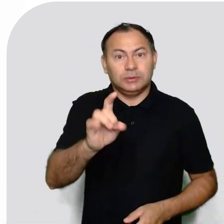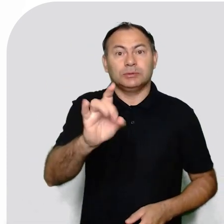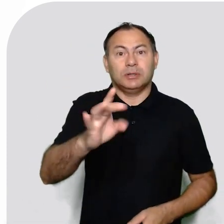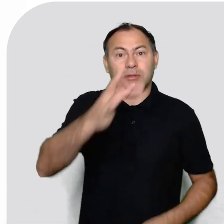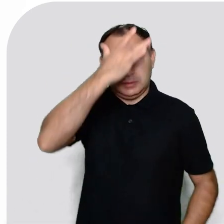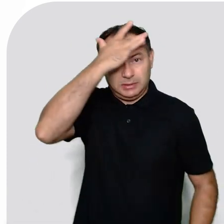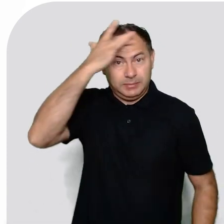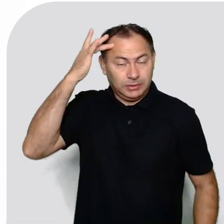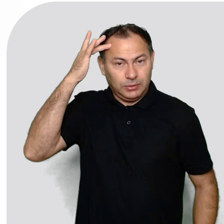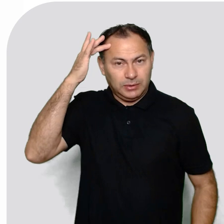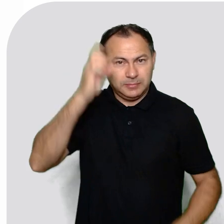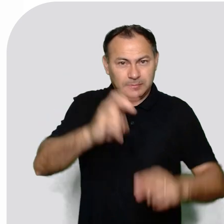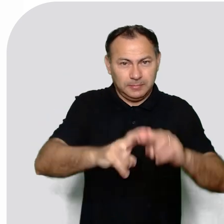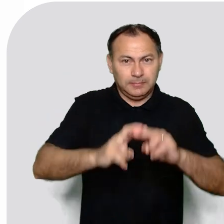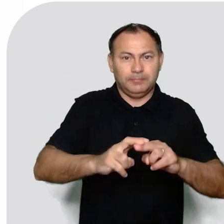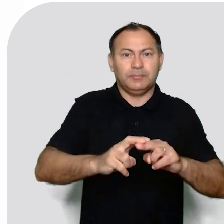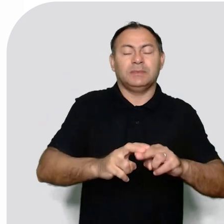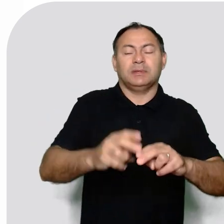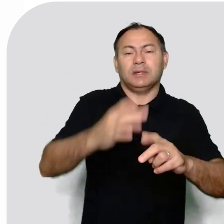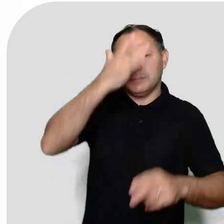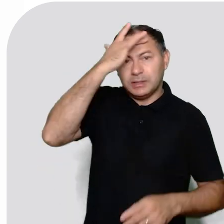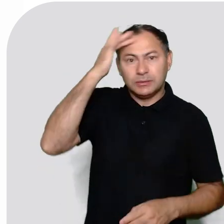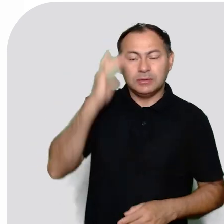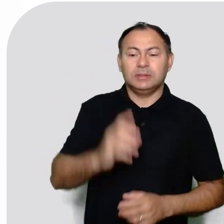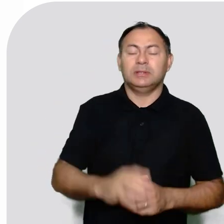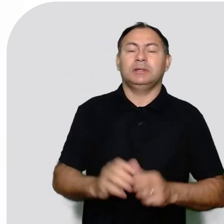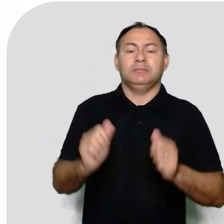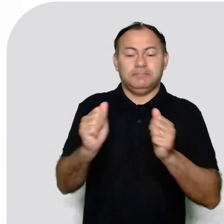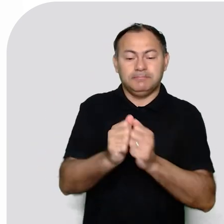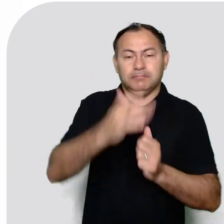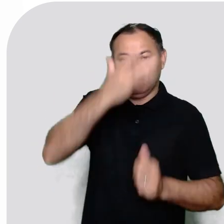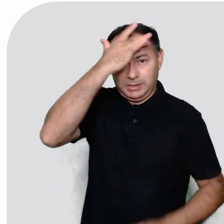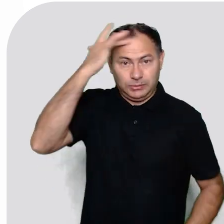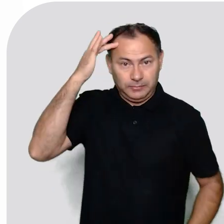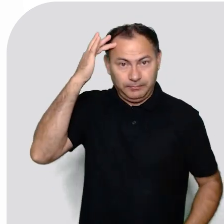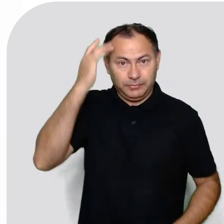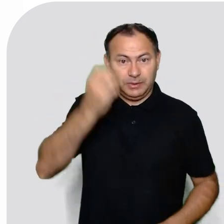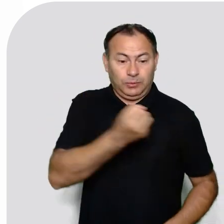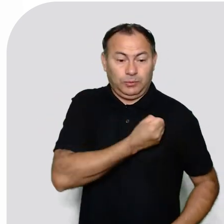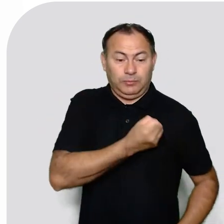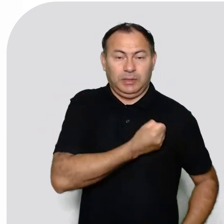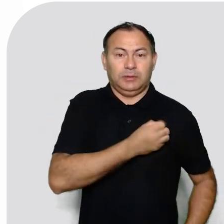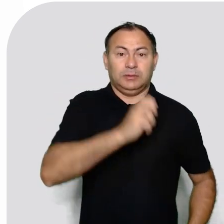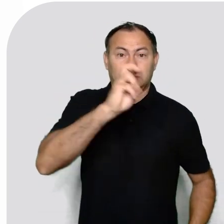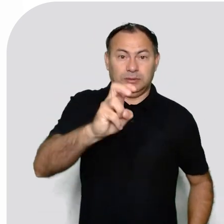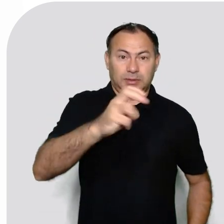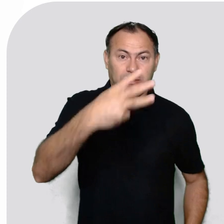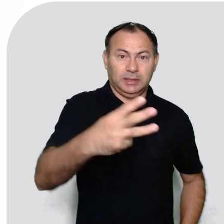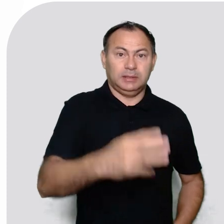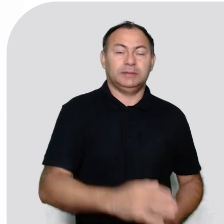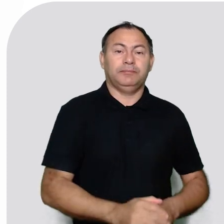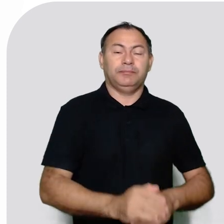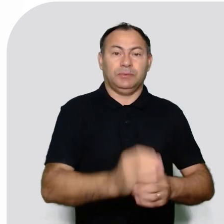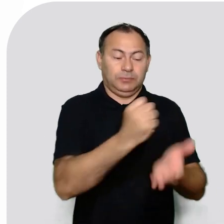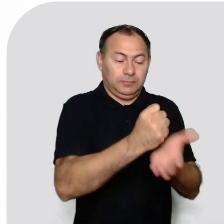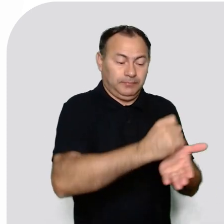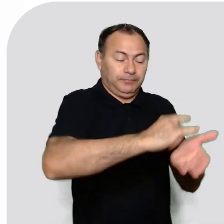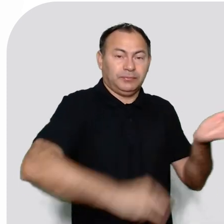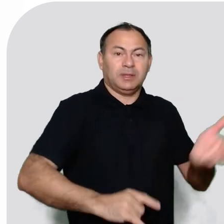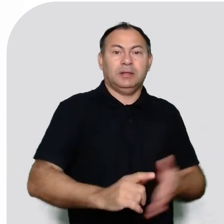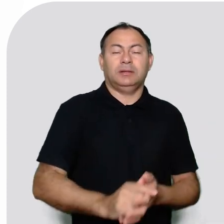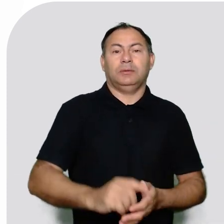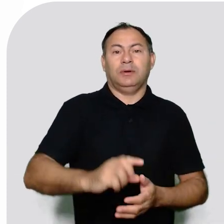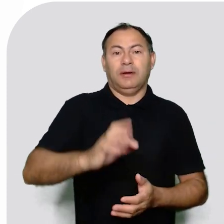ser humano, através do ser humano e para o ser humano. O número 53 da Gaudium et Spes